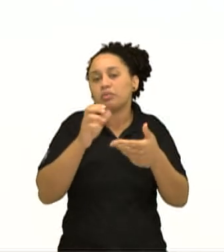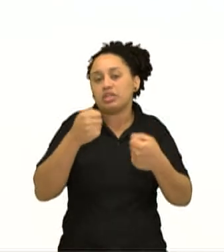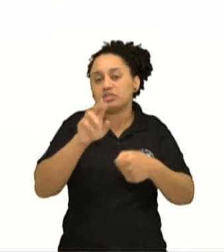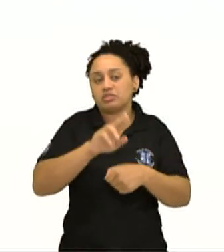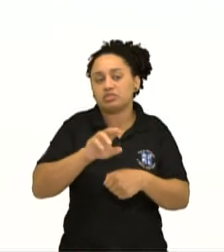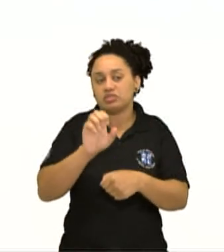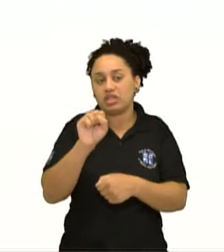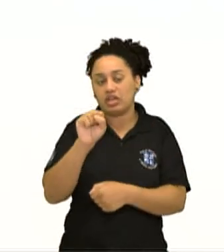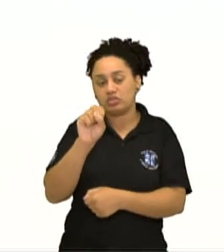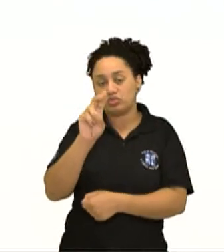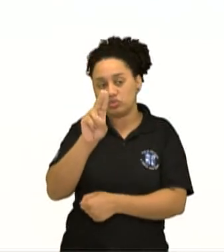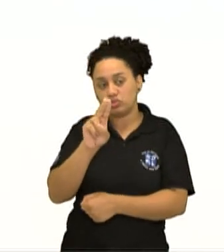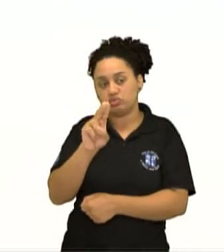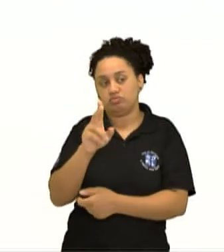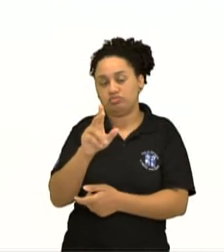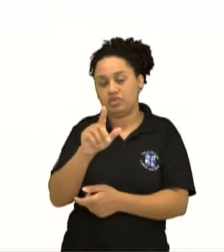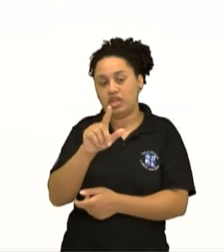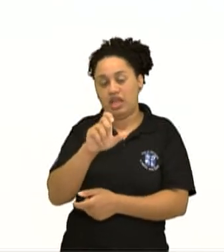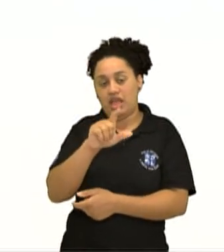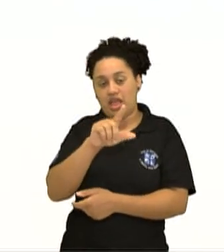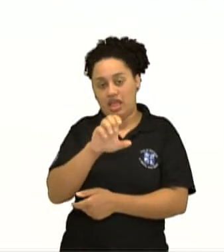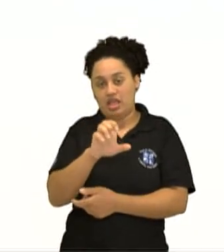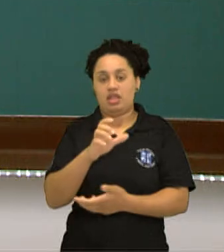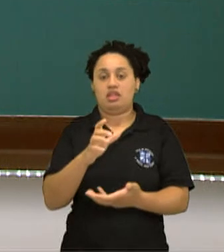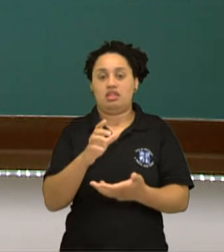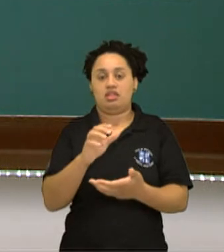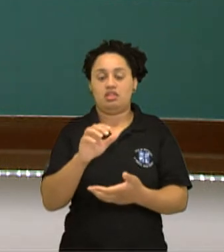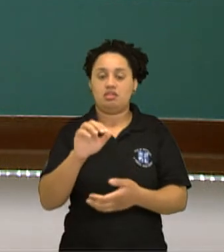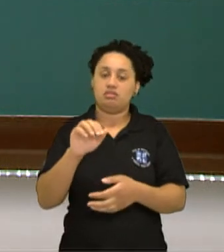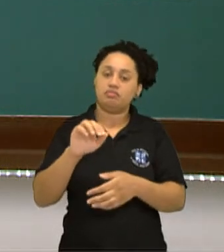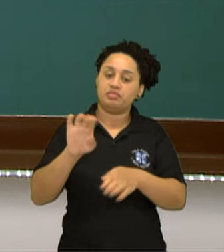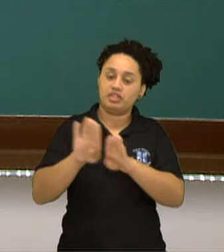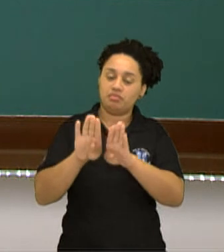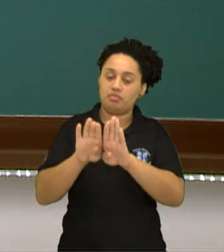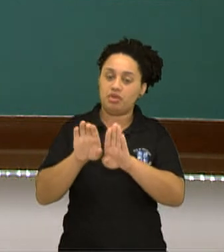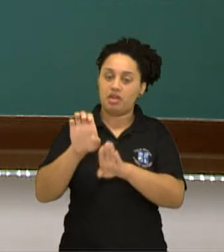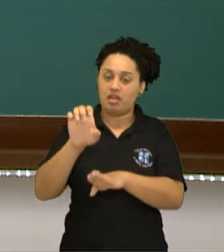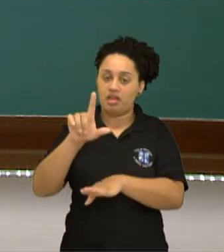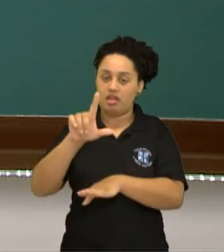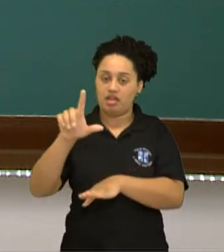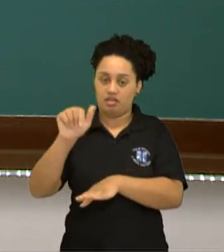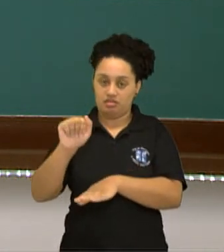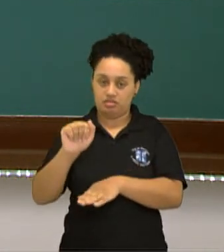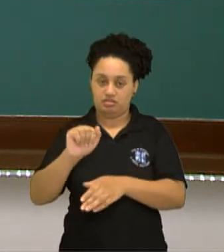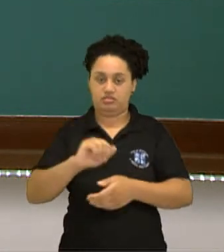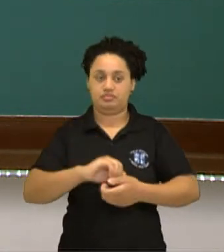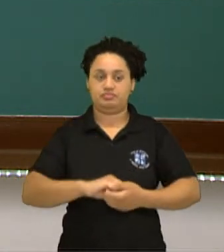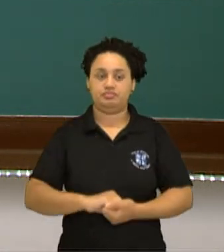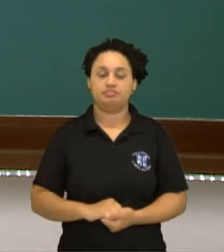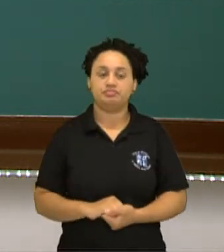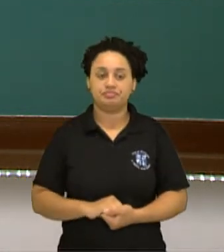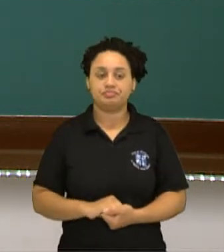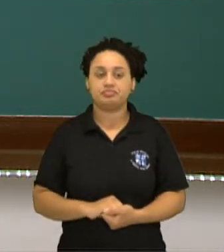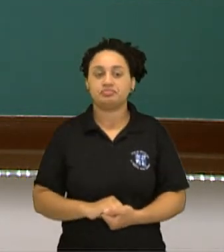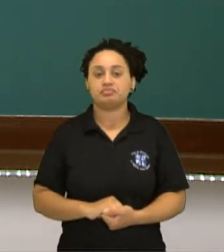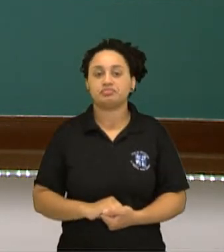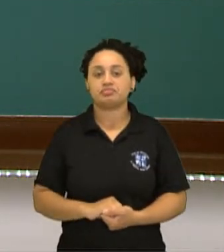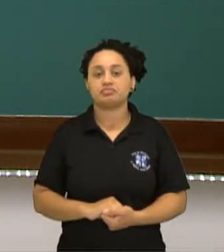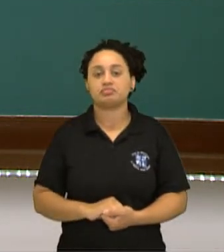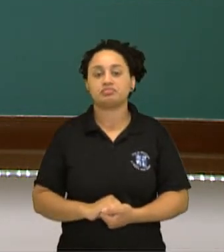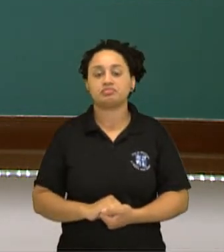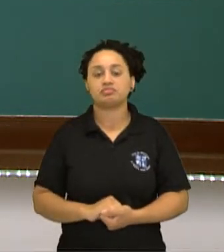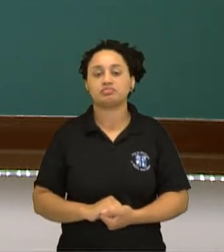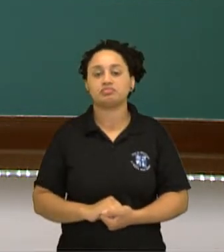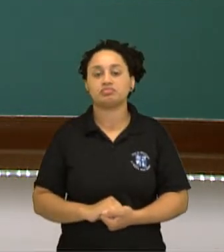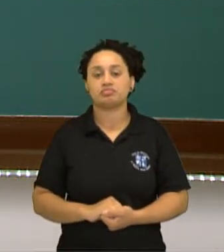ele. Ele se quedou com suas abuelas, As avós estão cuidando dele. eu vou usar